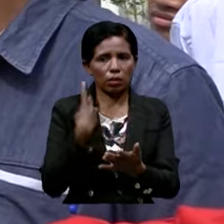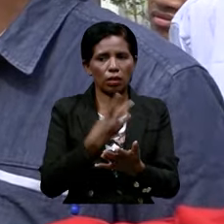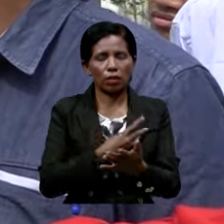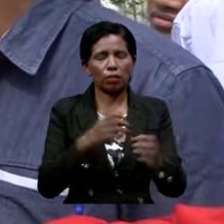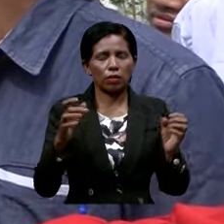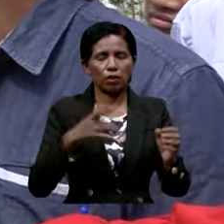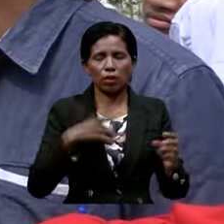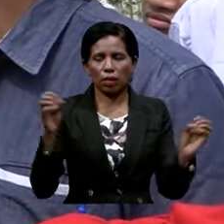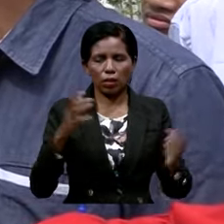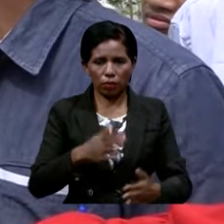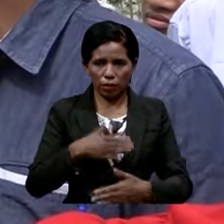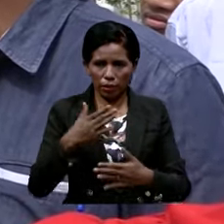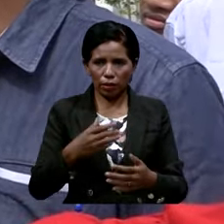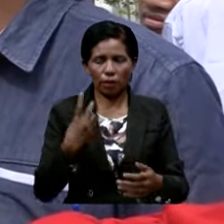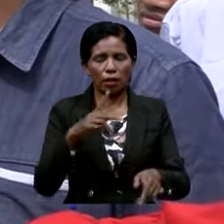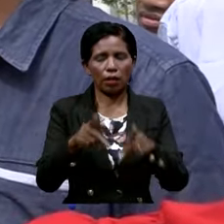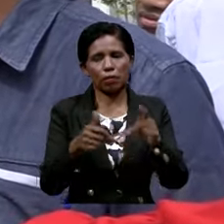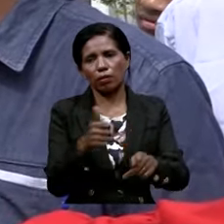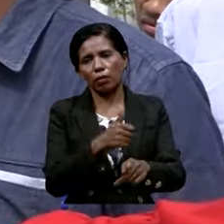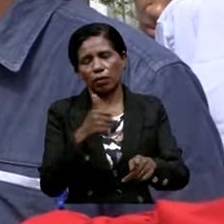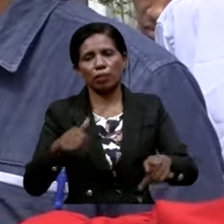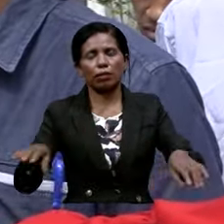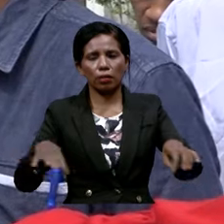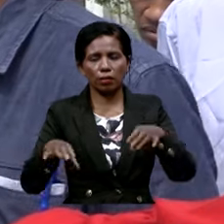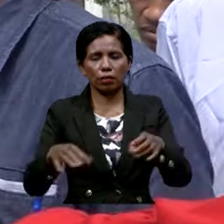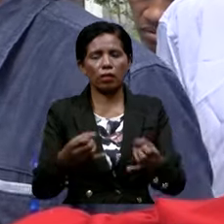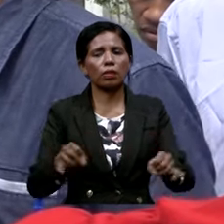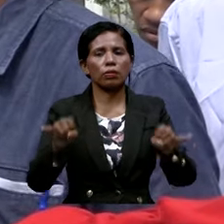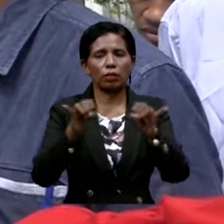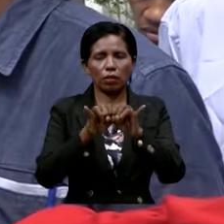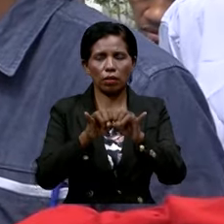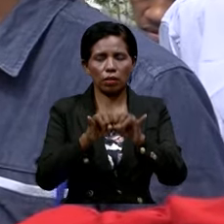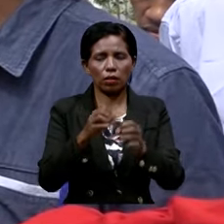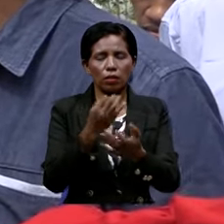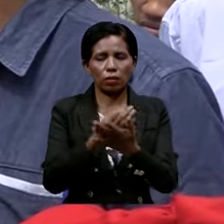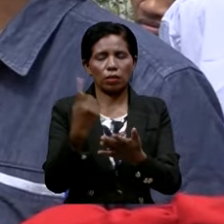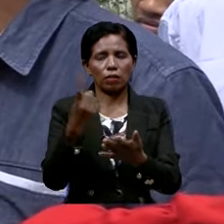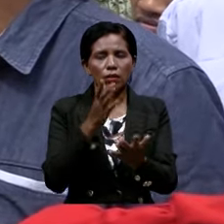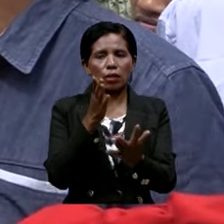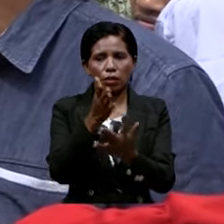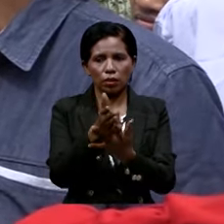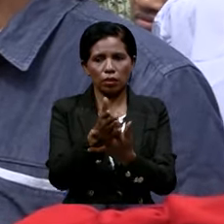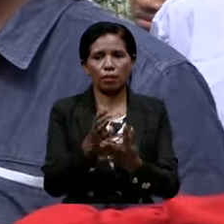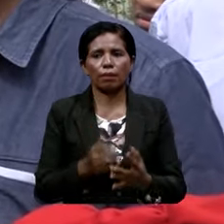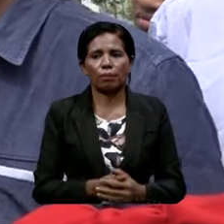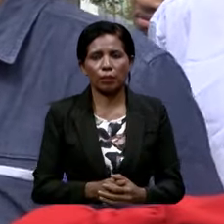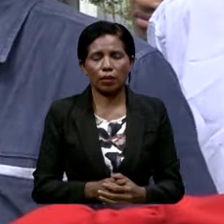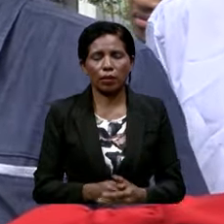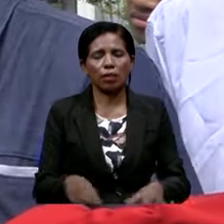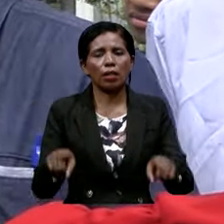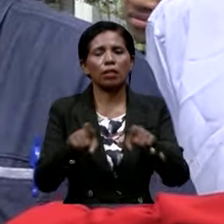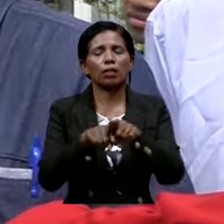ne agora ema sir selu servicio y en saun ni subsidi ni na fatin asis ne igual ne